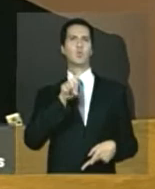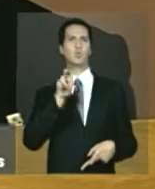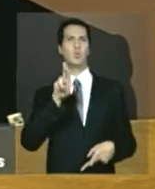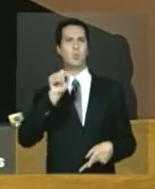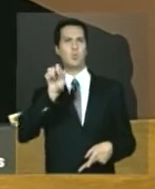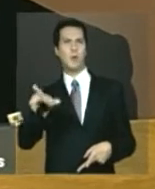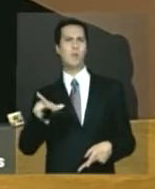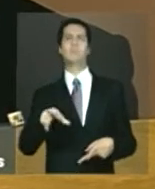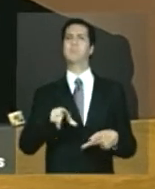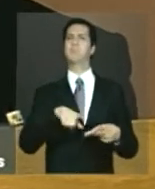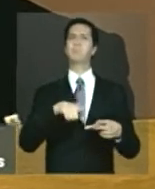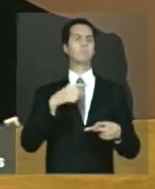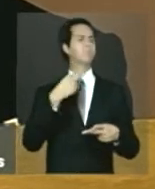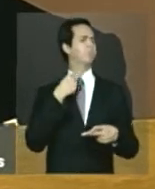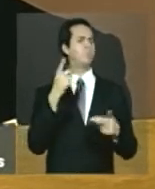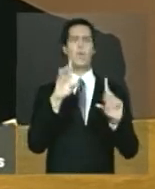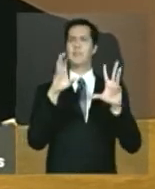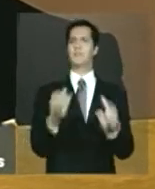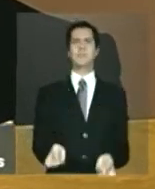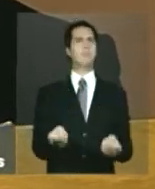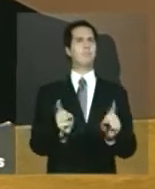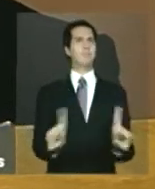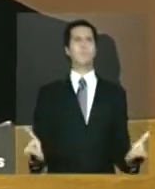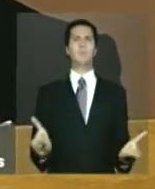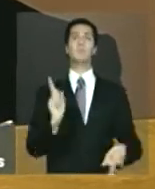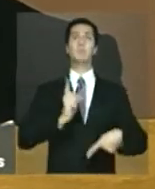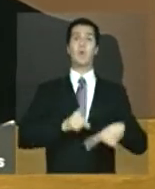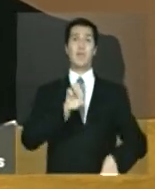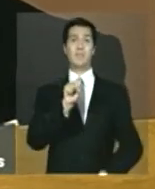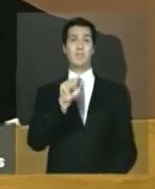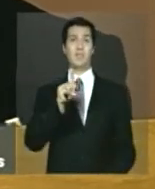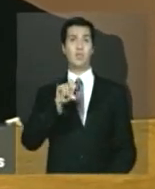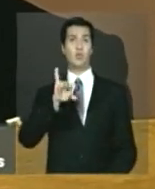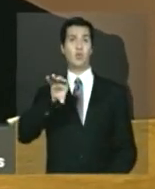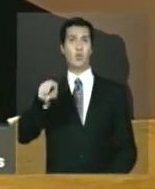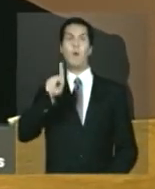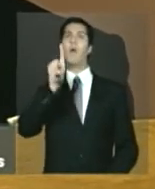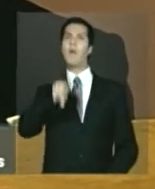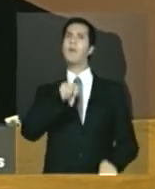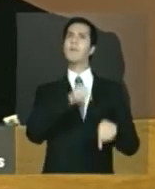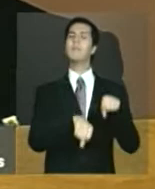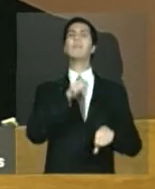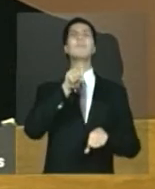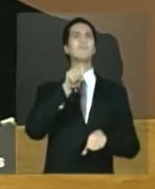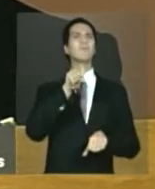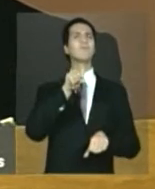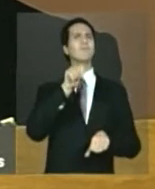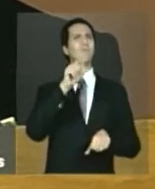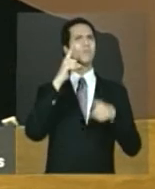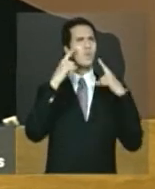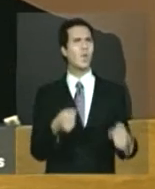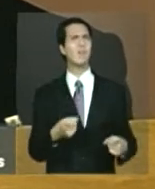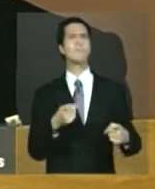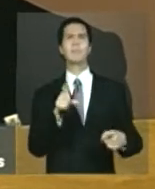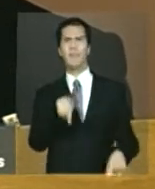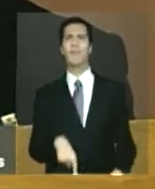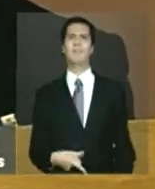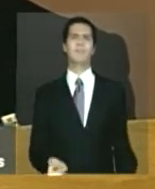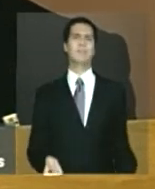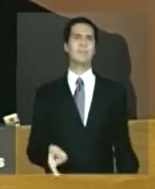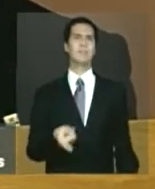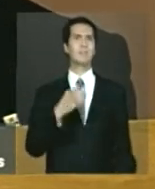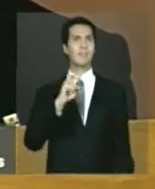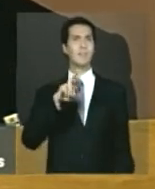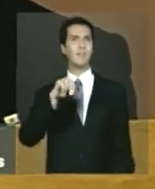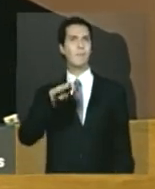trabalho porque esses assédios são crimes são violências que nós